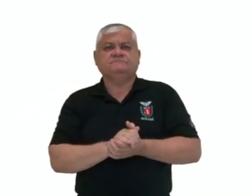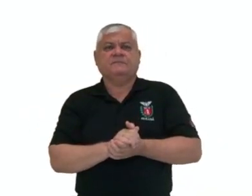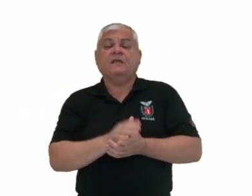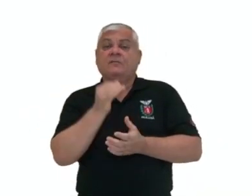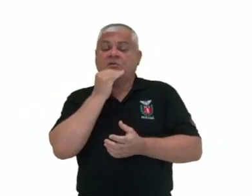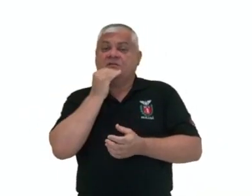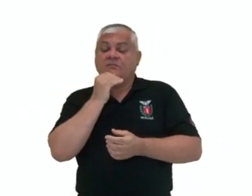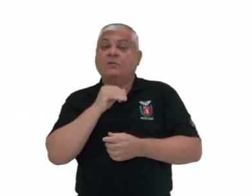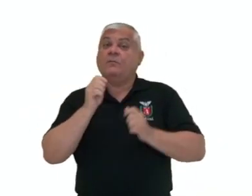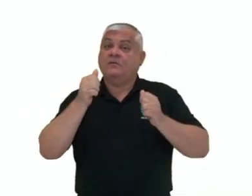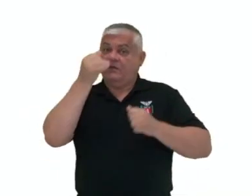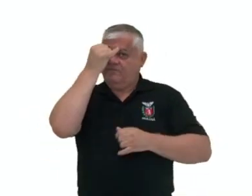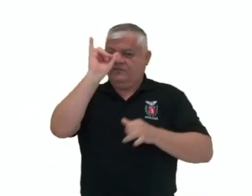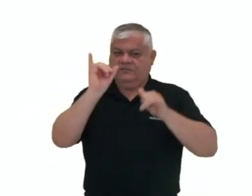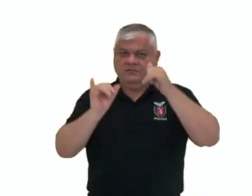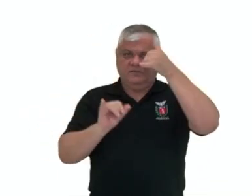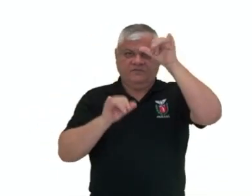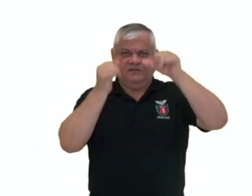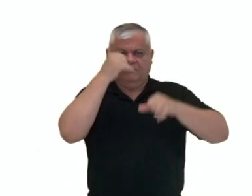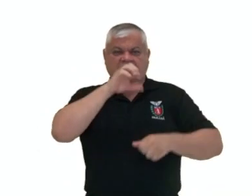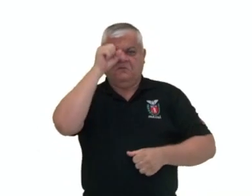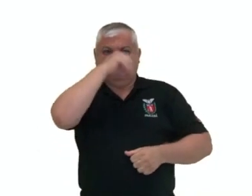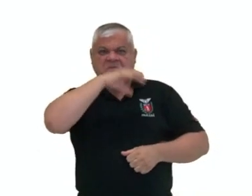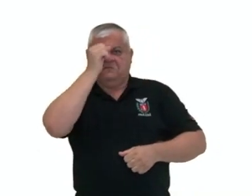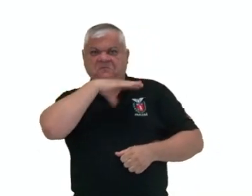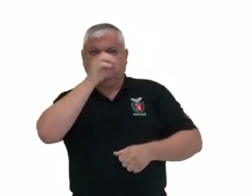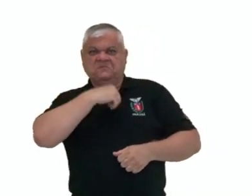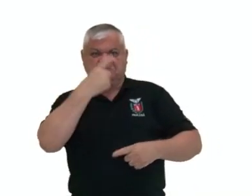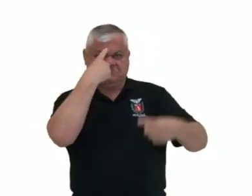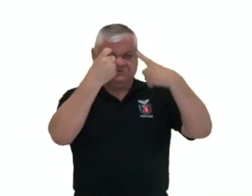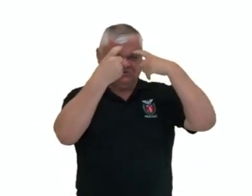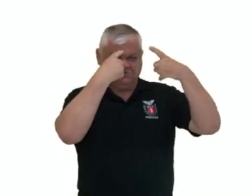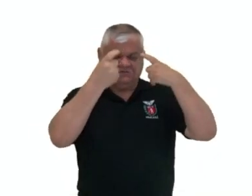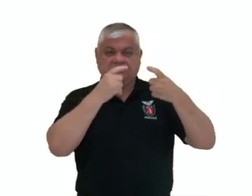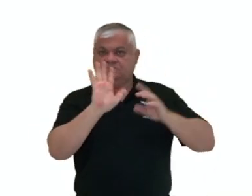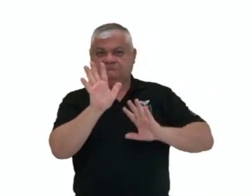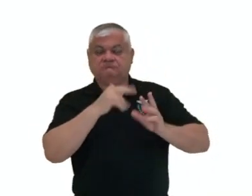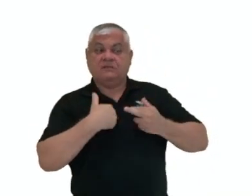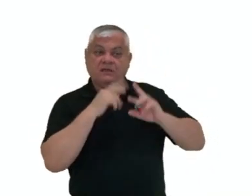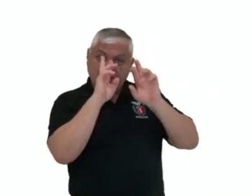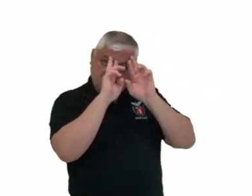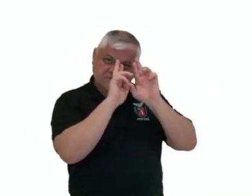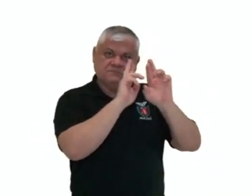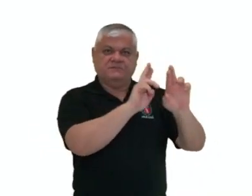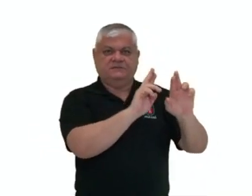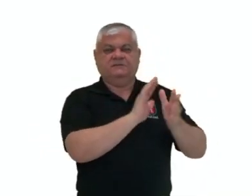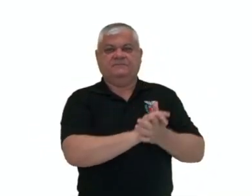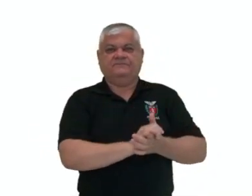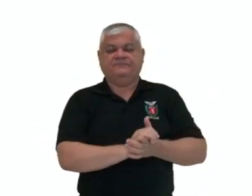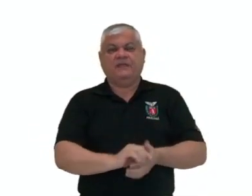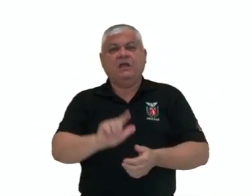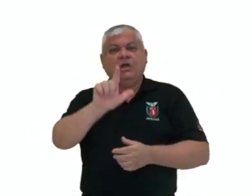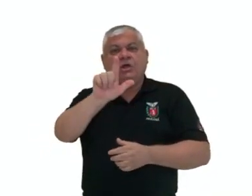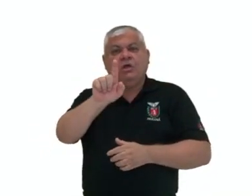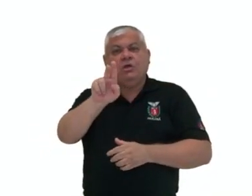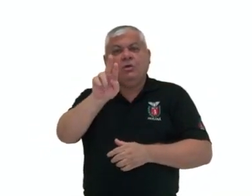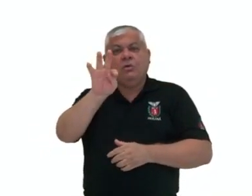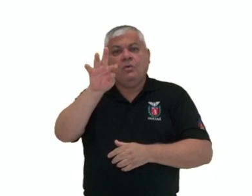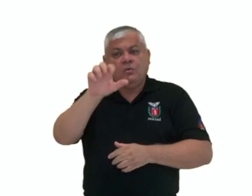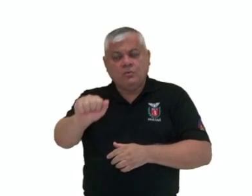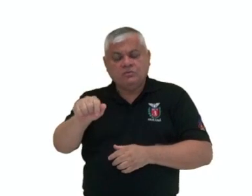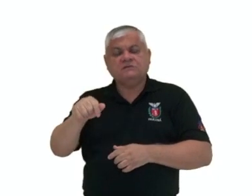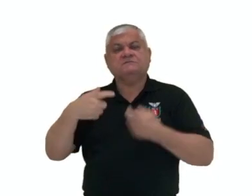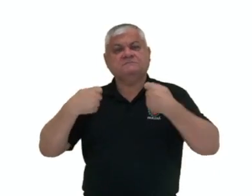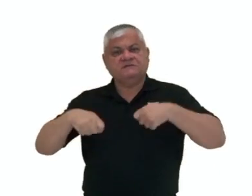atitudes agressivas e enaltece o respeito com o outro. Nas lutas, esses valores se expressam nitidamente em